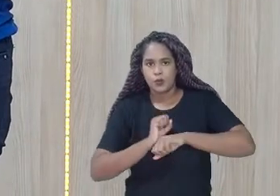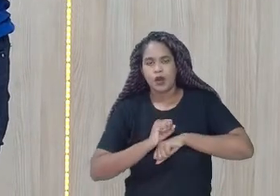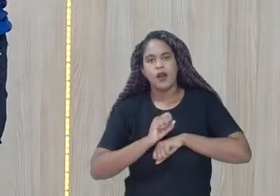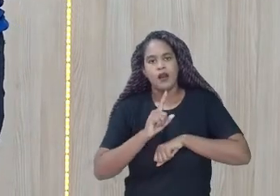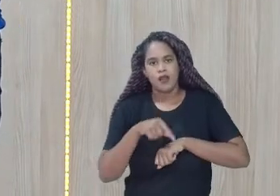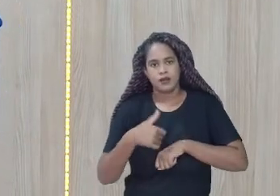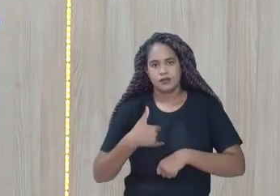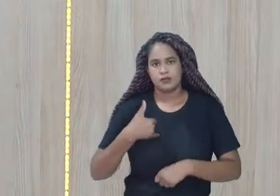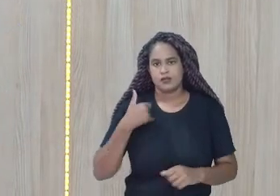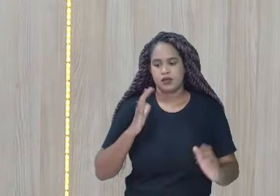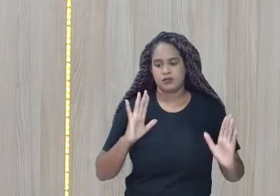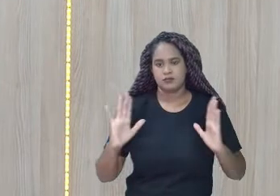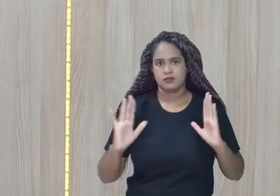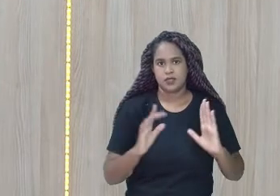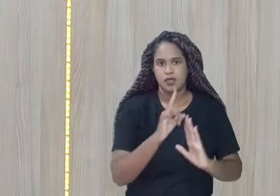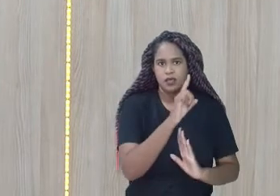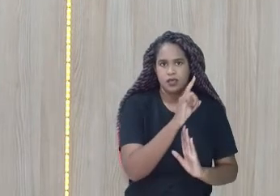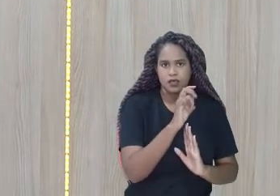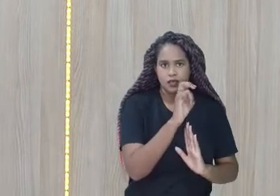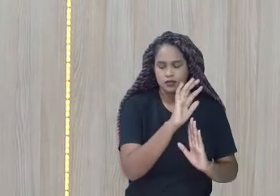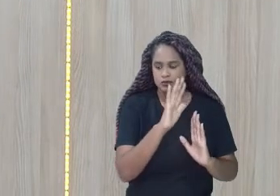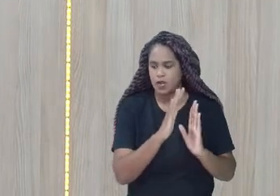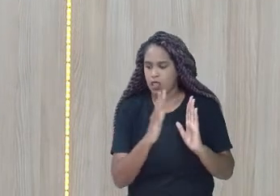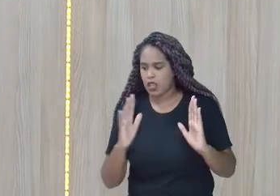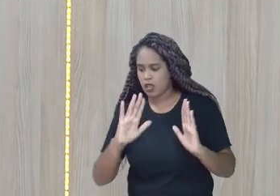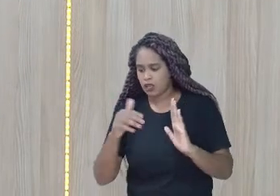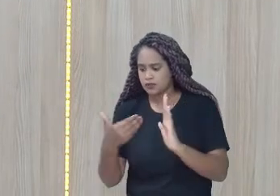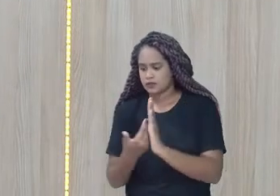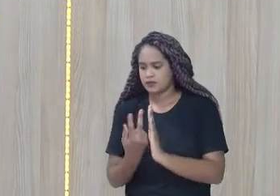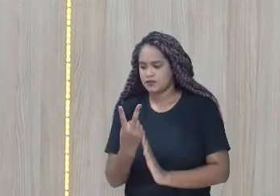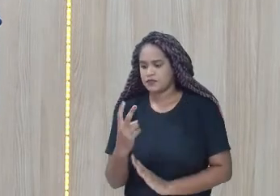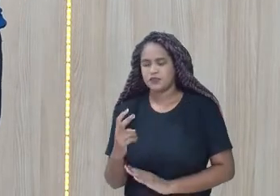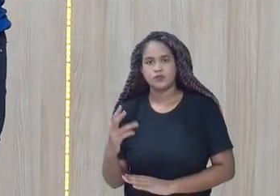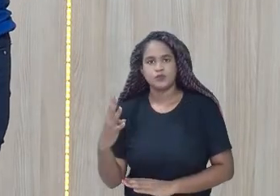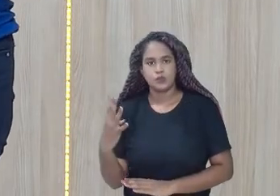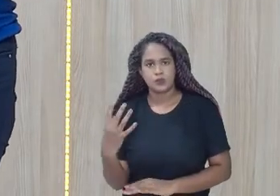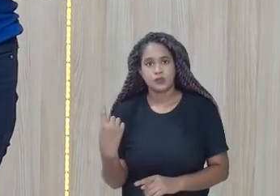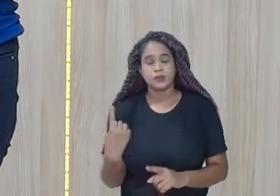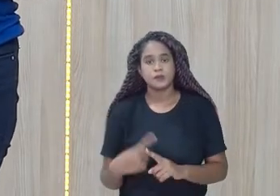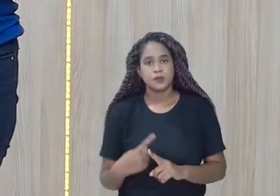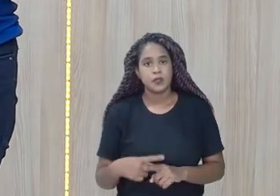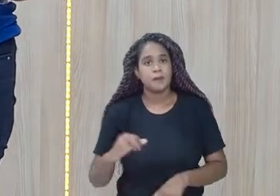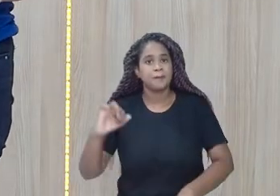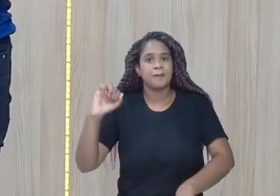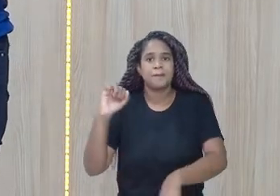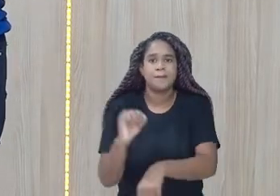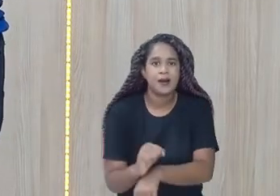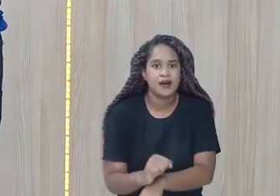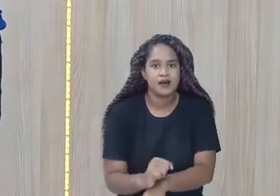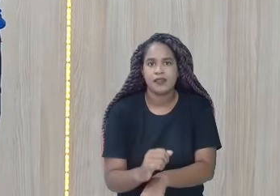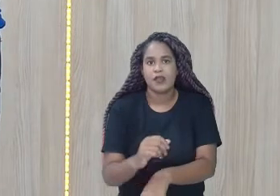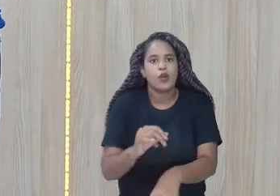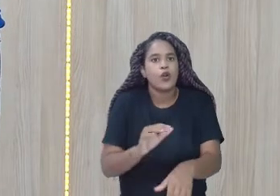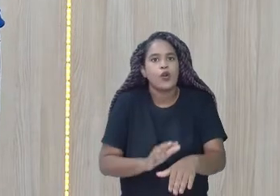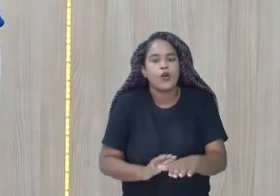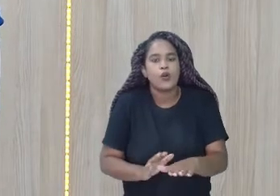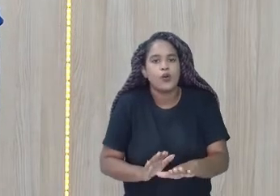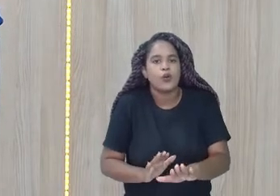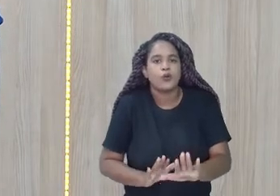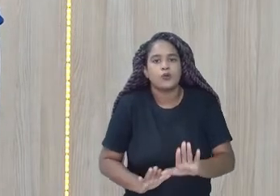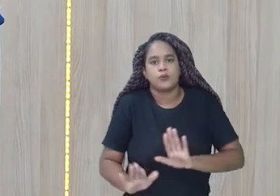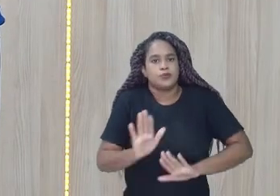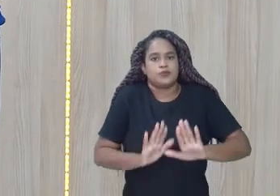contaminadas, as pessoas dessa fase, porque se parou um pouquinho de alerta, de prevenção. Então, as pessoas acham que nunca